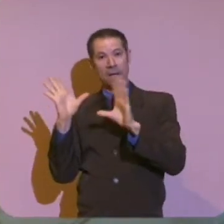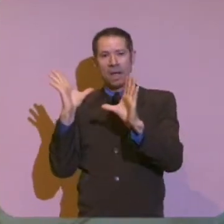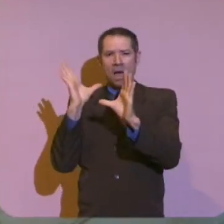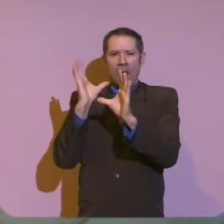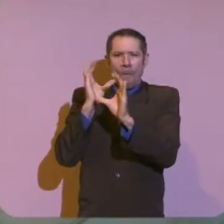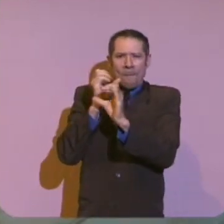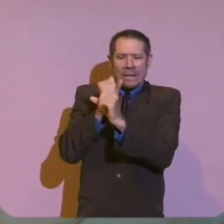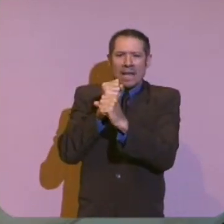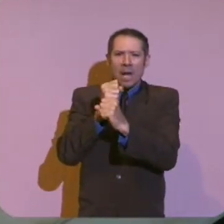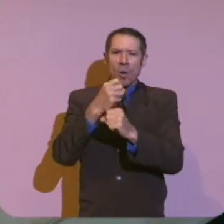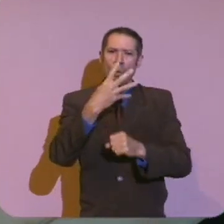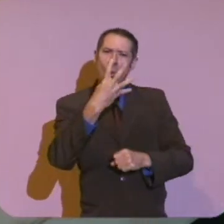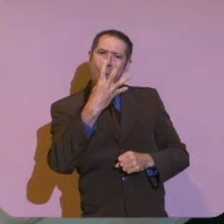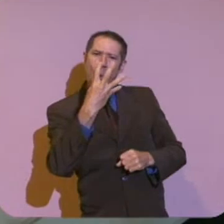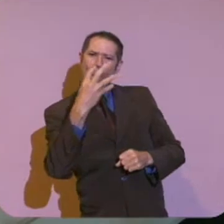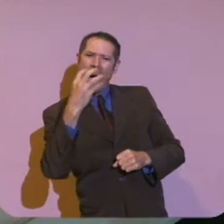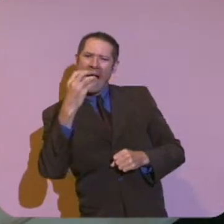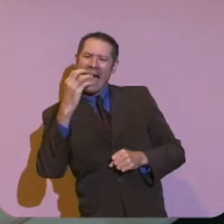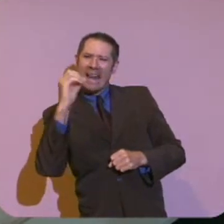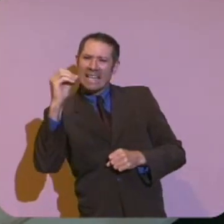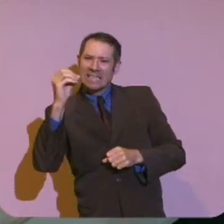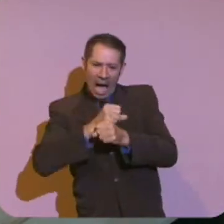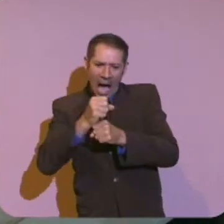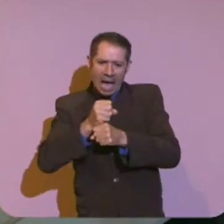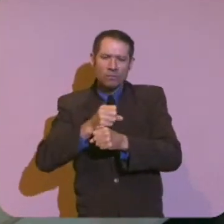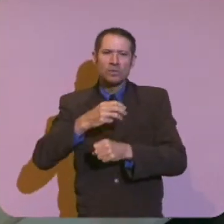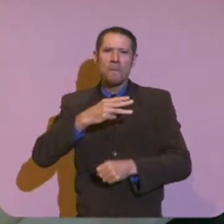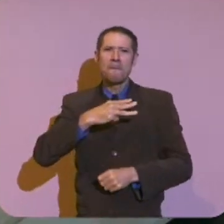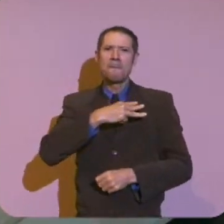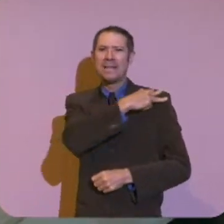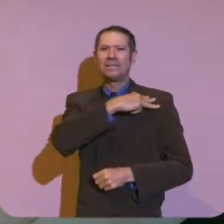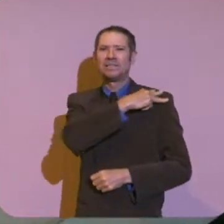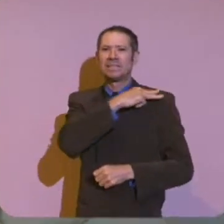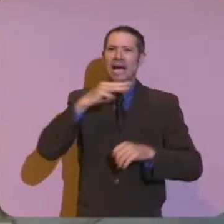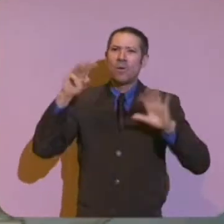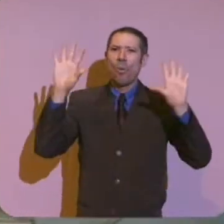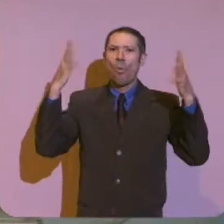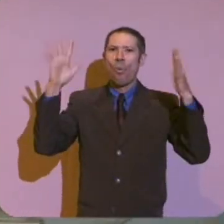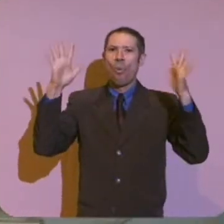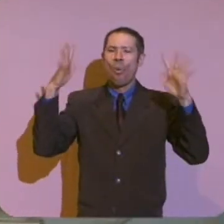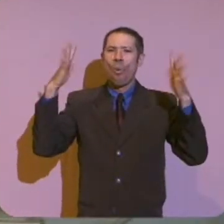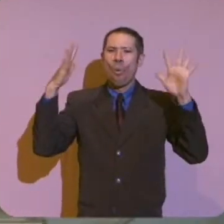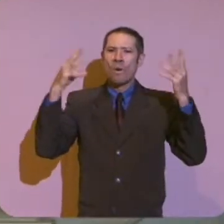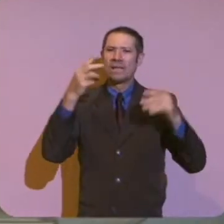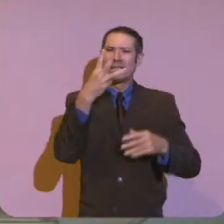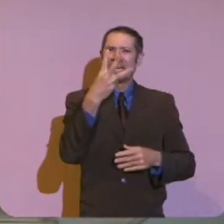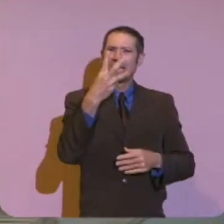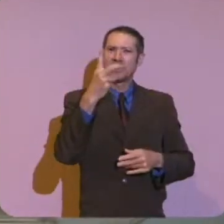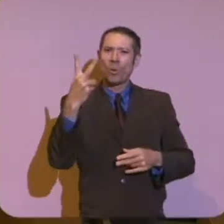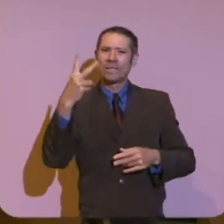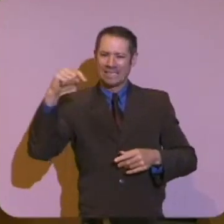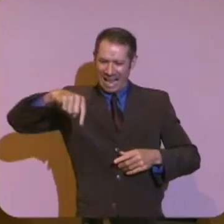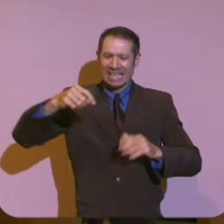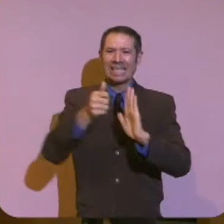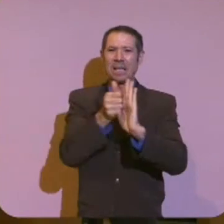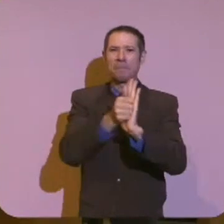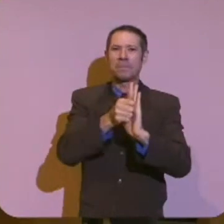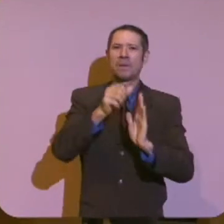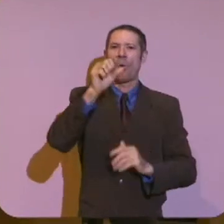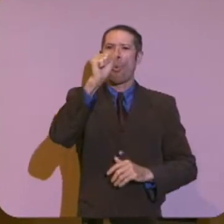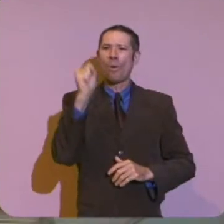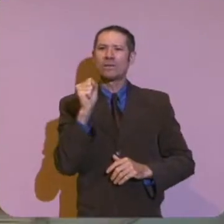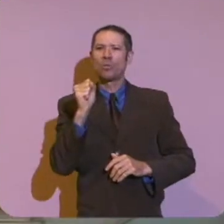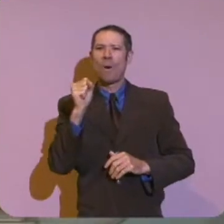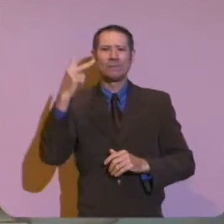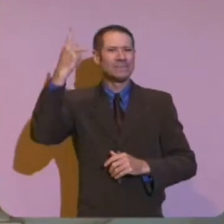completando 40 anos de ministério, gente, tá? 32 anos aqui na PIB e 8 anos em